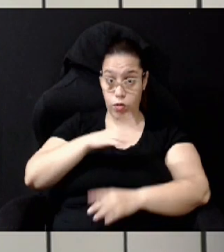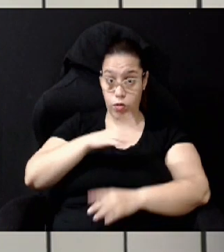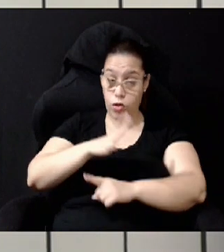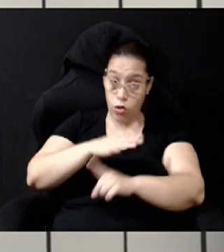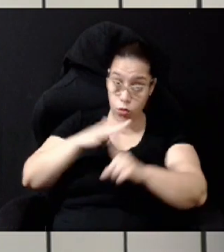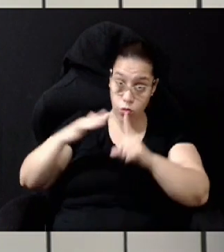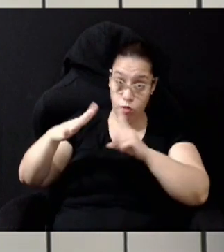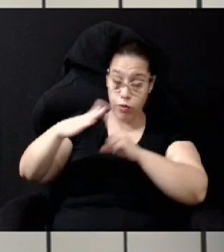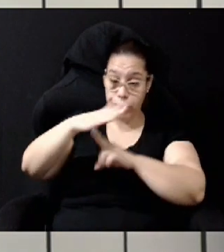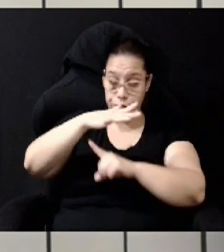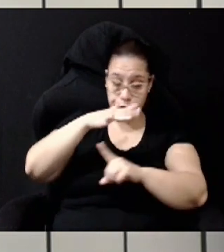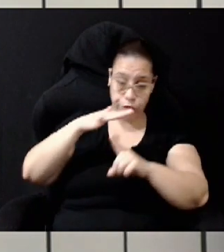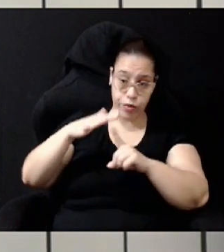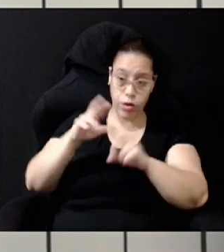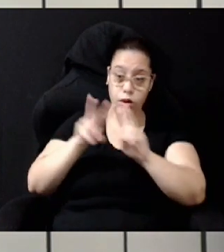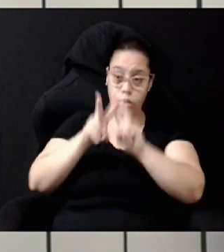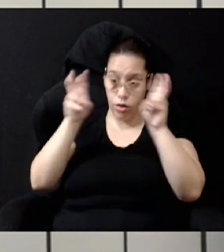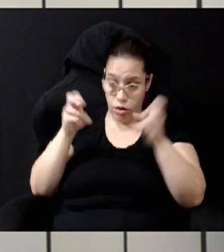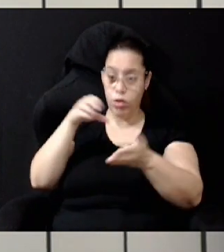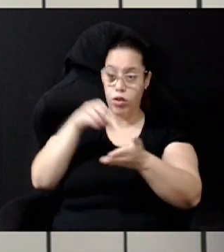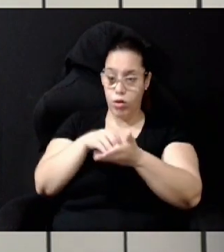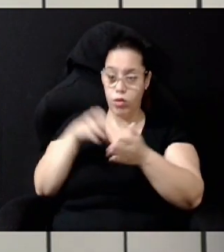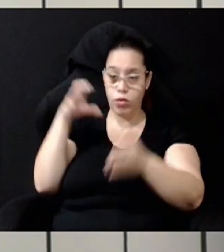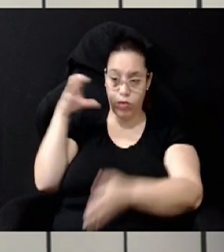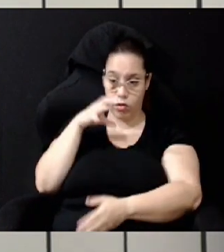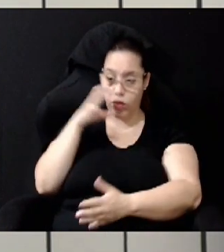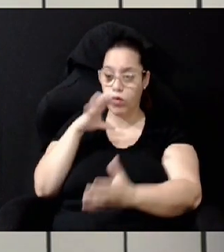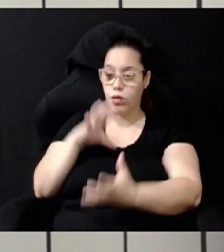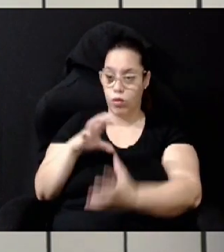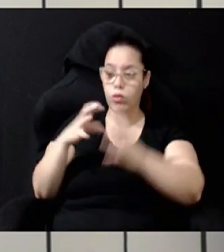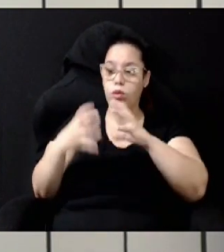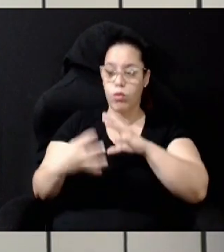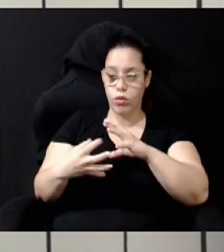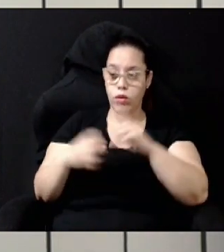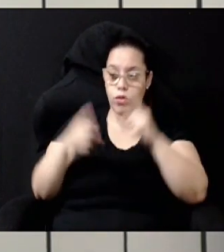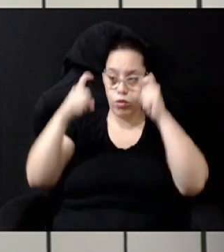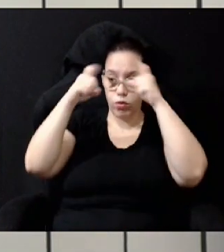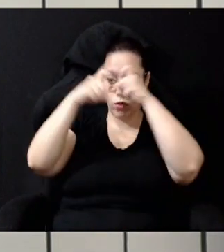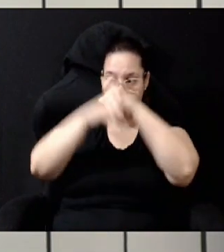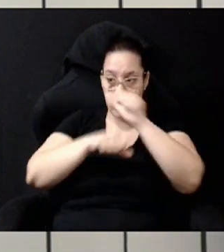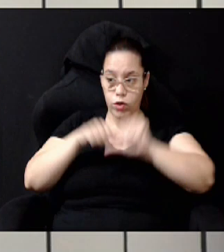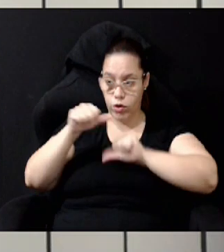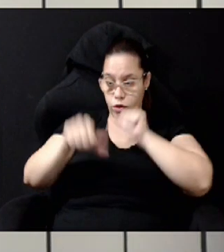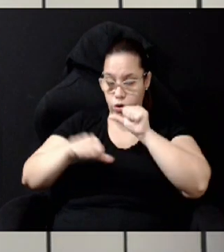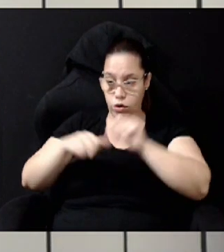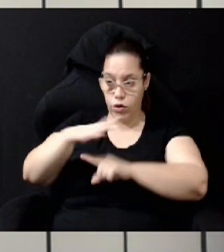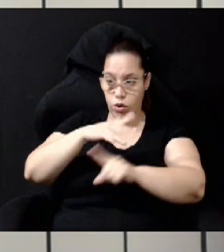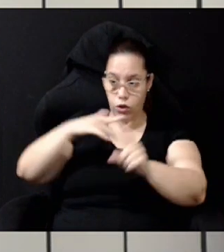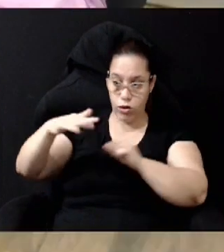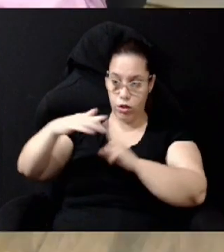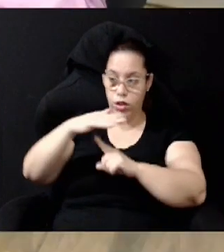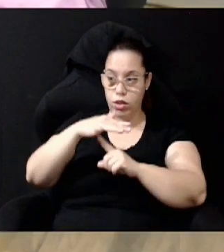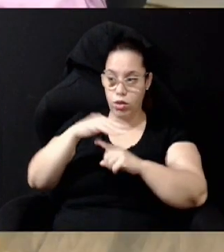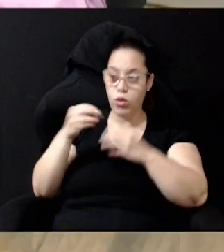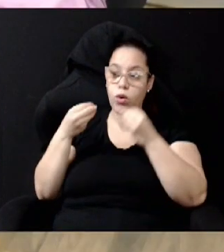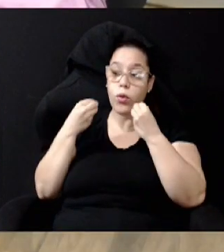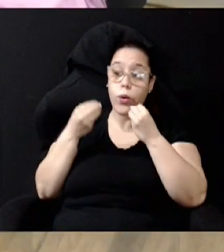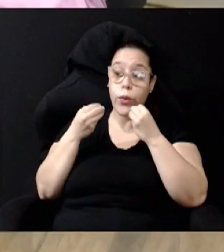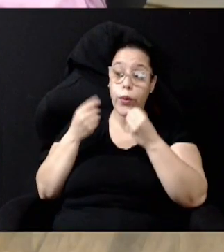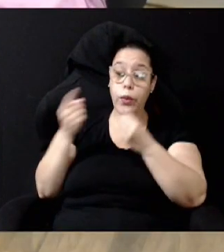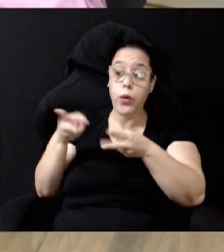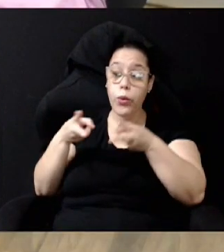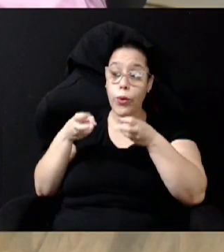tem este tema central da emergência climática, o desafio da transformação ecológica. Como que você enxerga